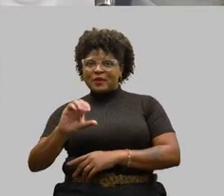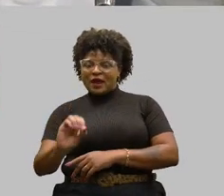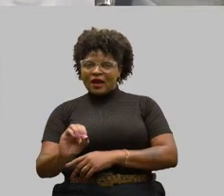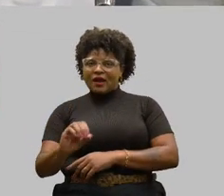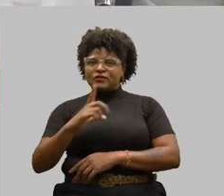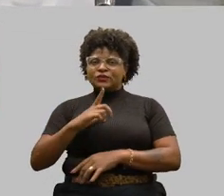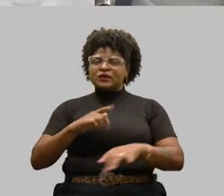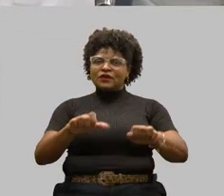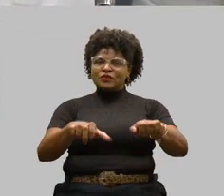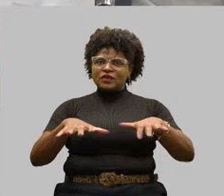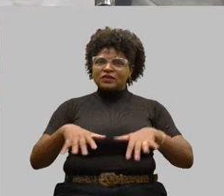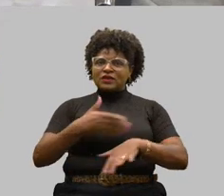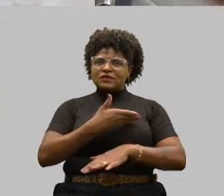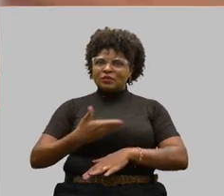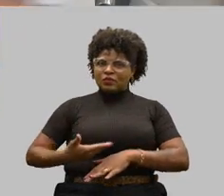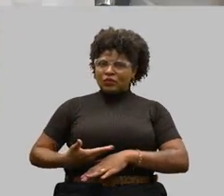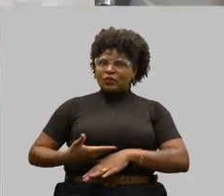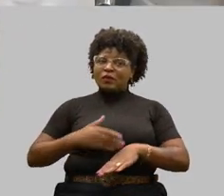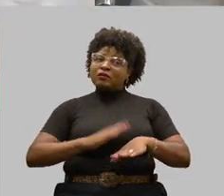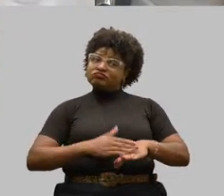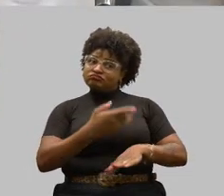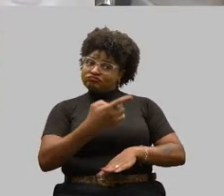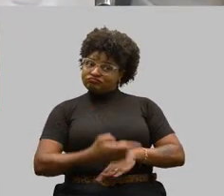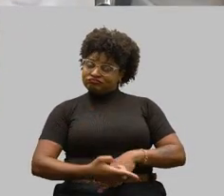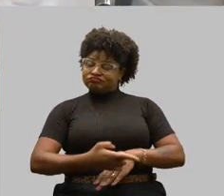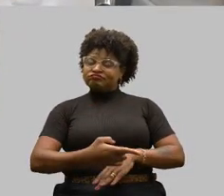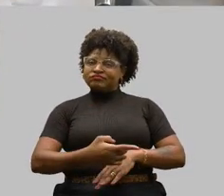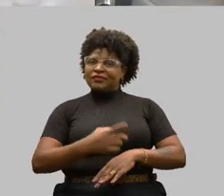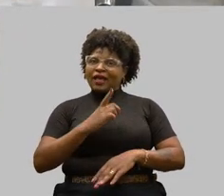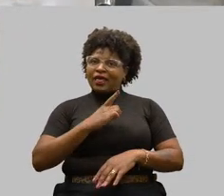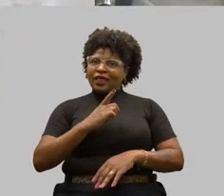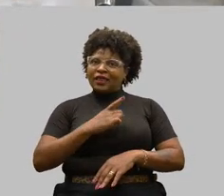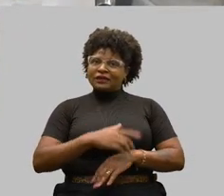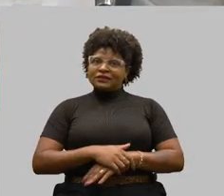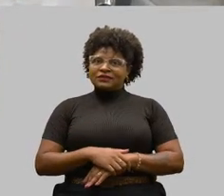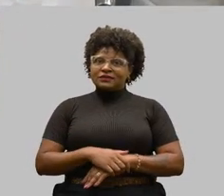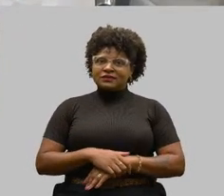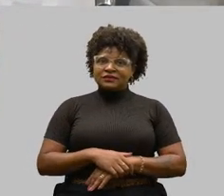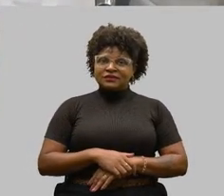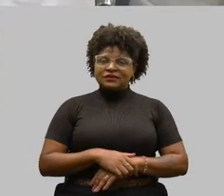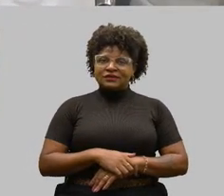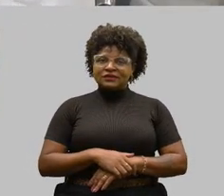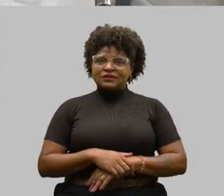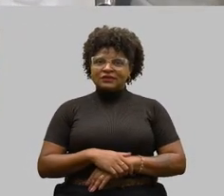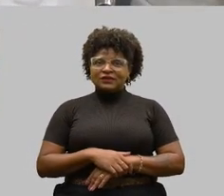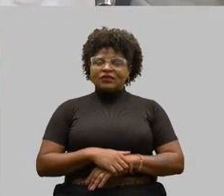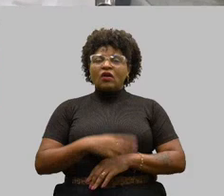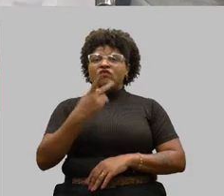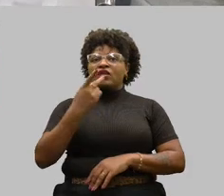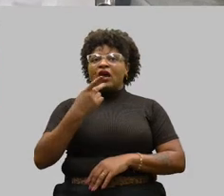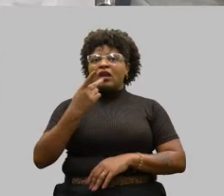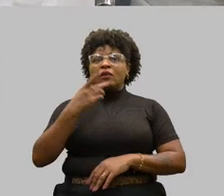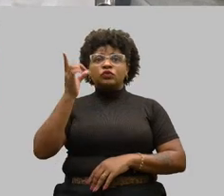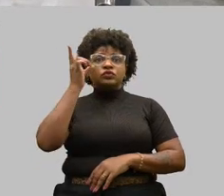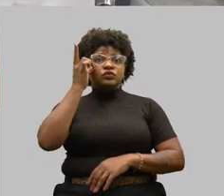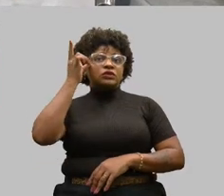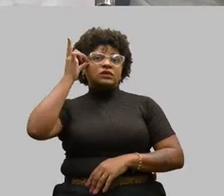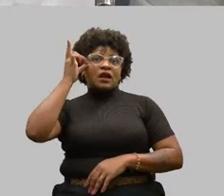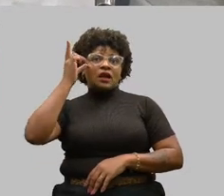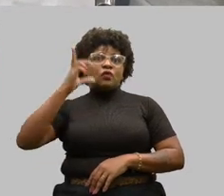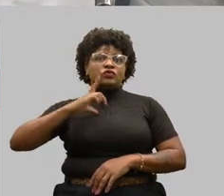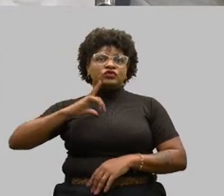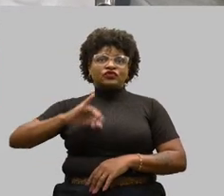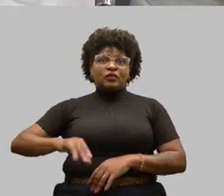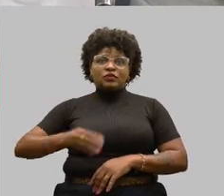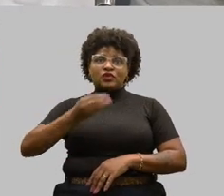pública que vossa excelência estava presidindo sobre comemoração a síndrome de Down nós tivemos oportunidade de